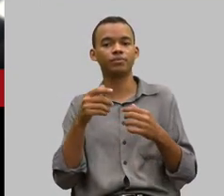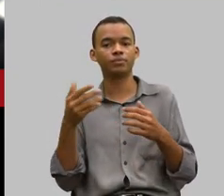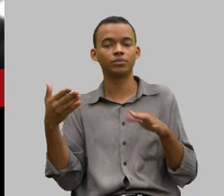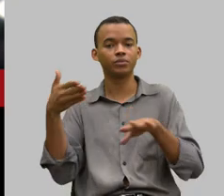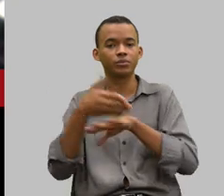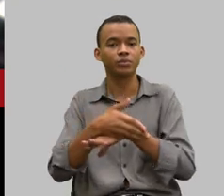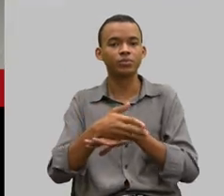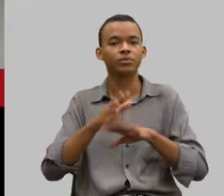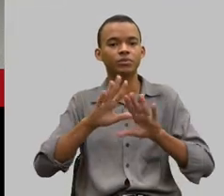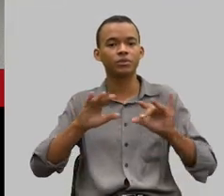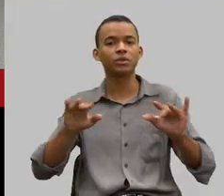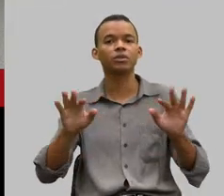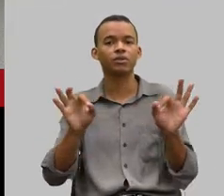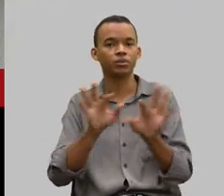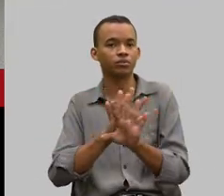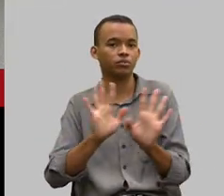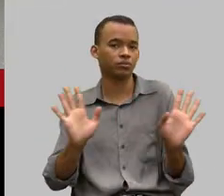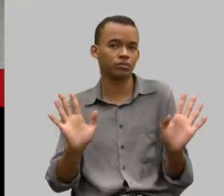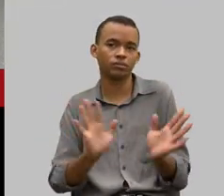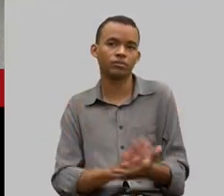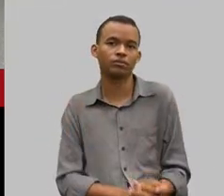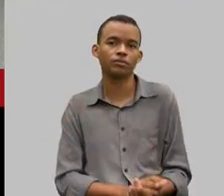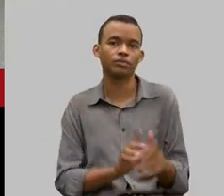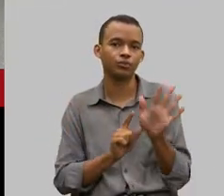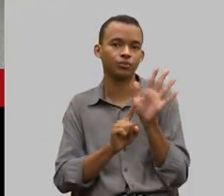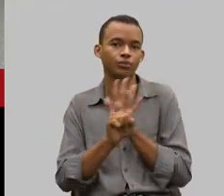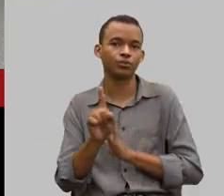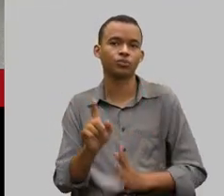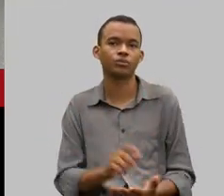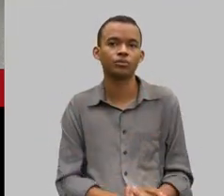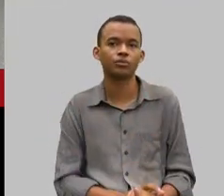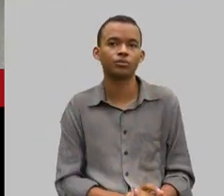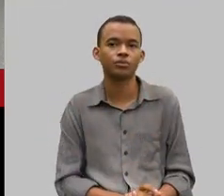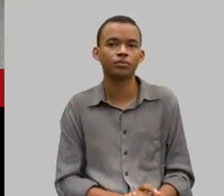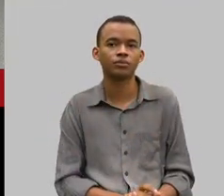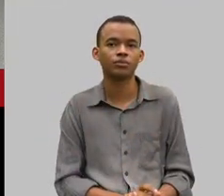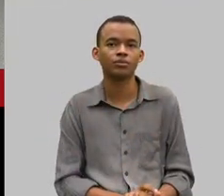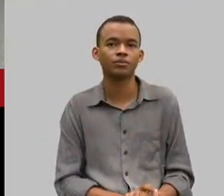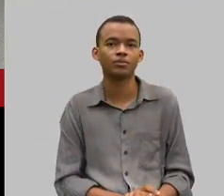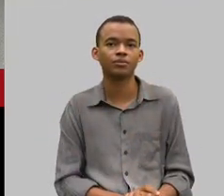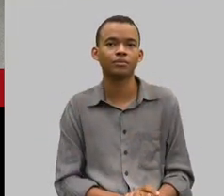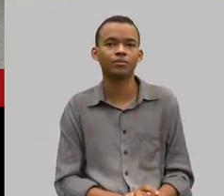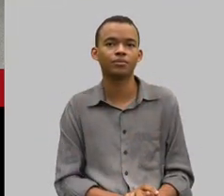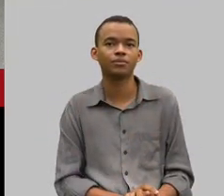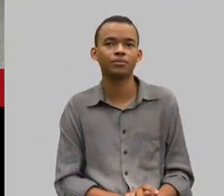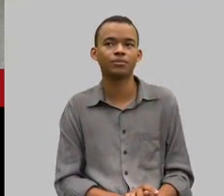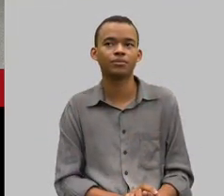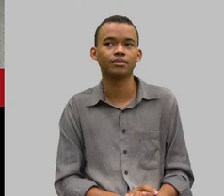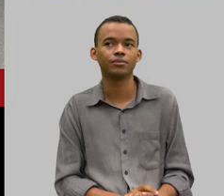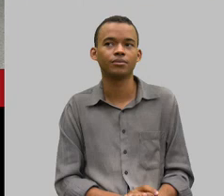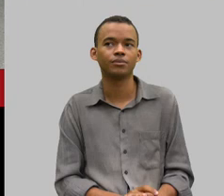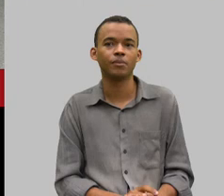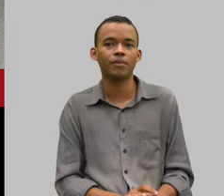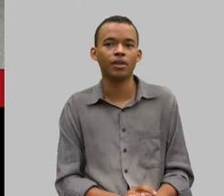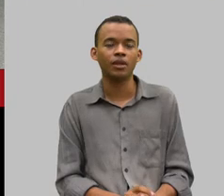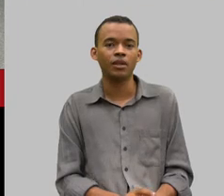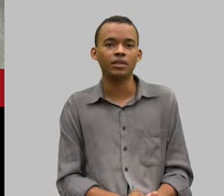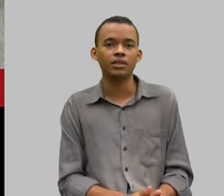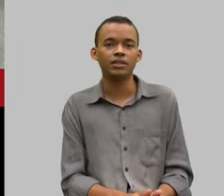é ISS secretário Marcelo aro Deputado